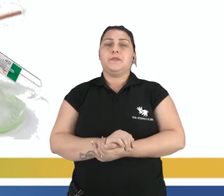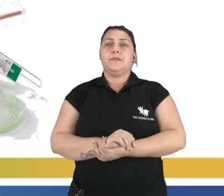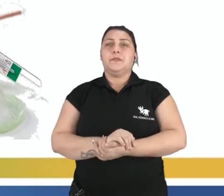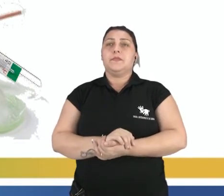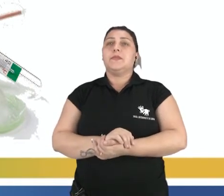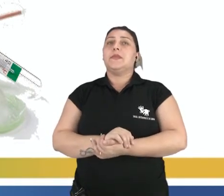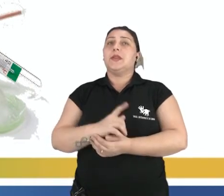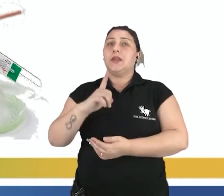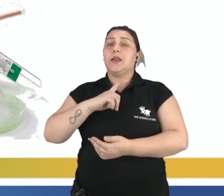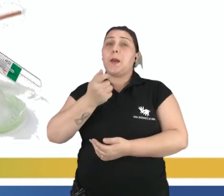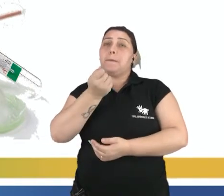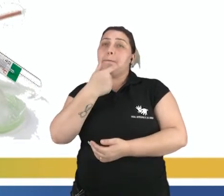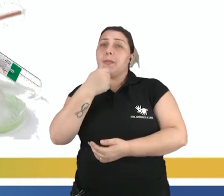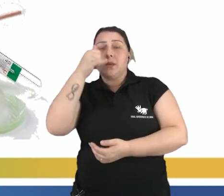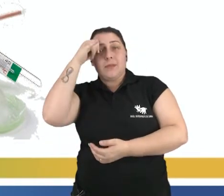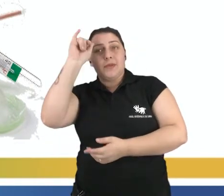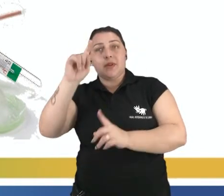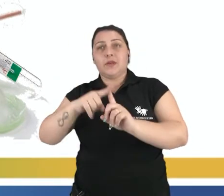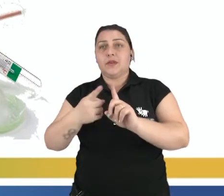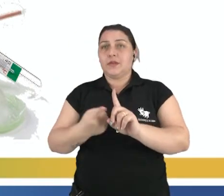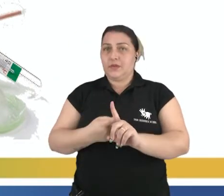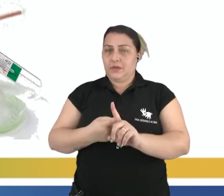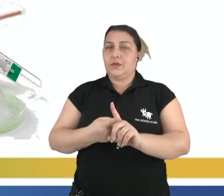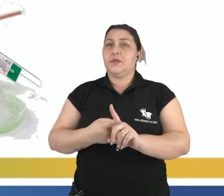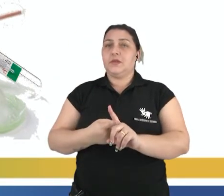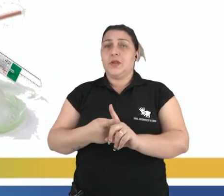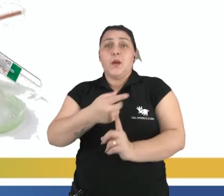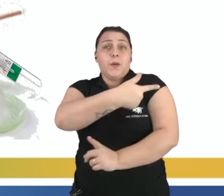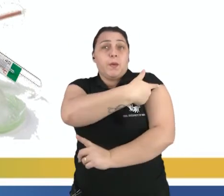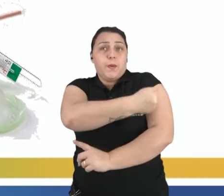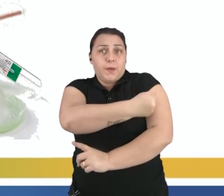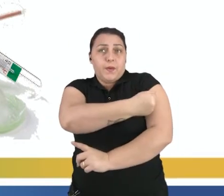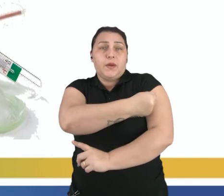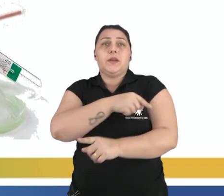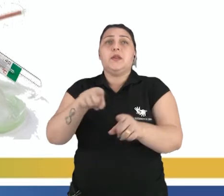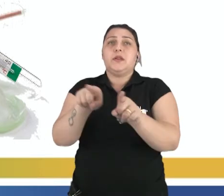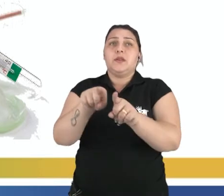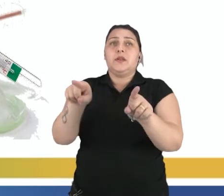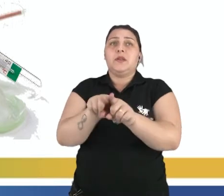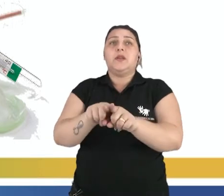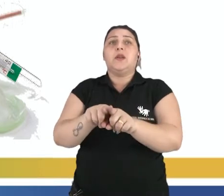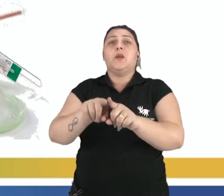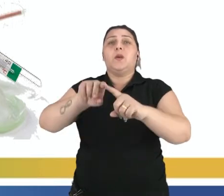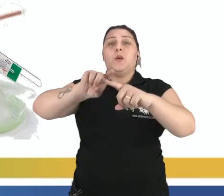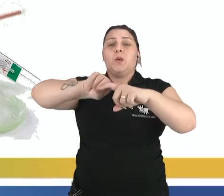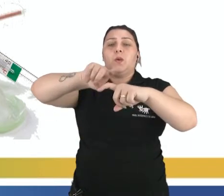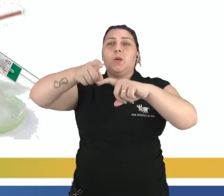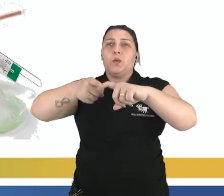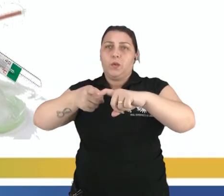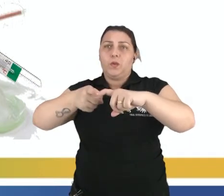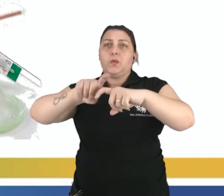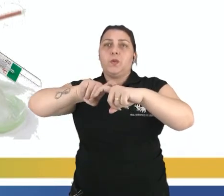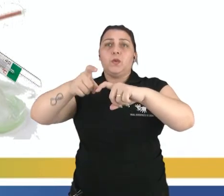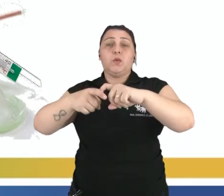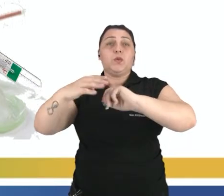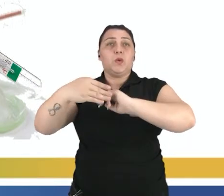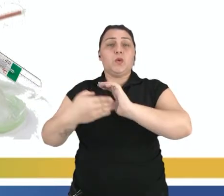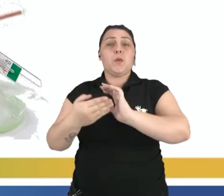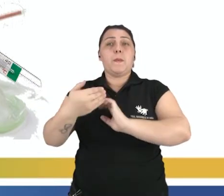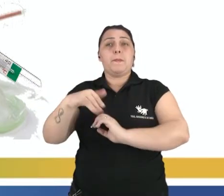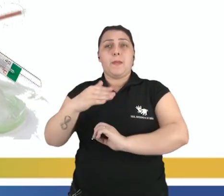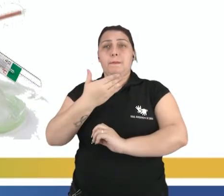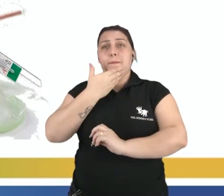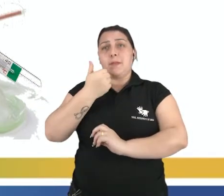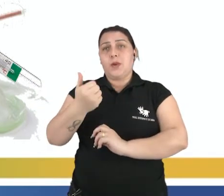hormonal, nós temos a pílula anticoncepcional, anticoncepcionais injetáveis e também o diafragma. De todos esses, o mais